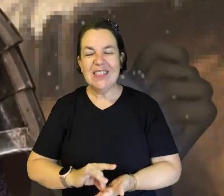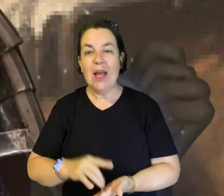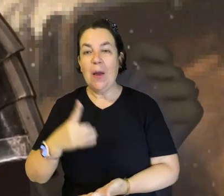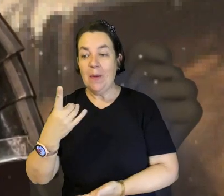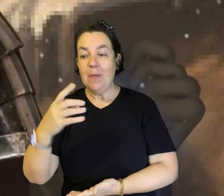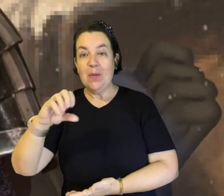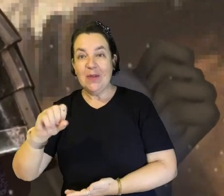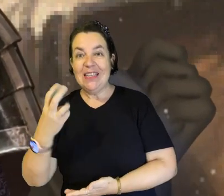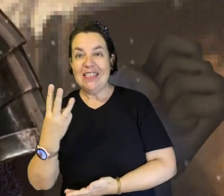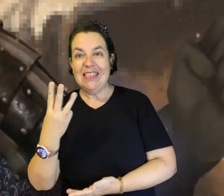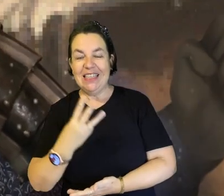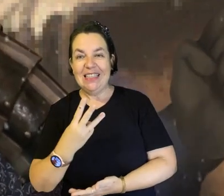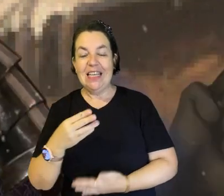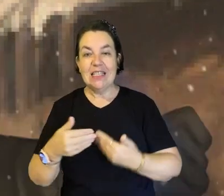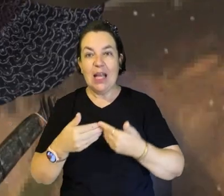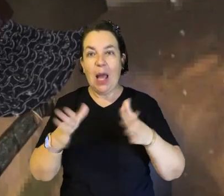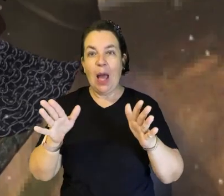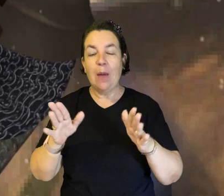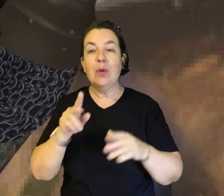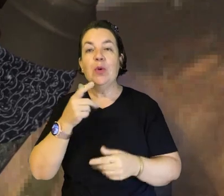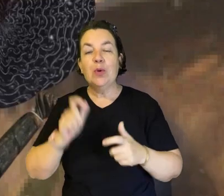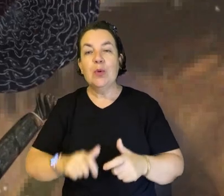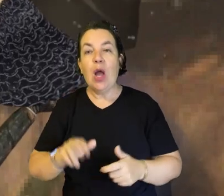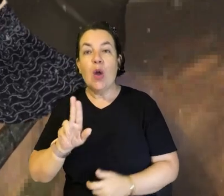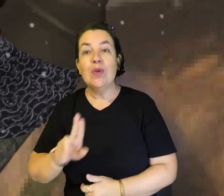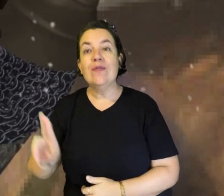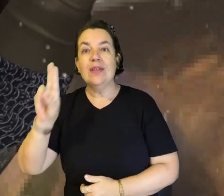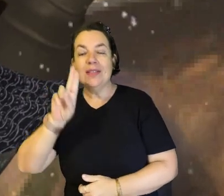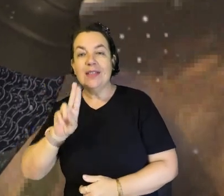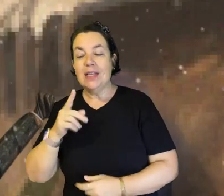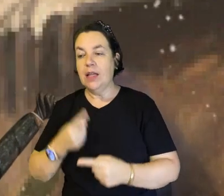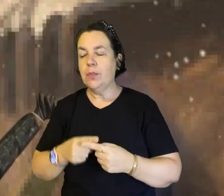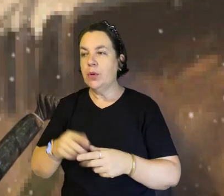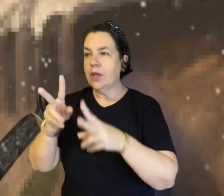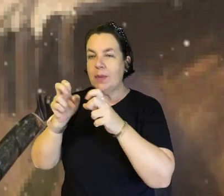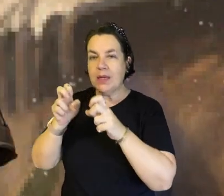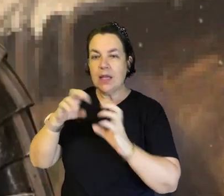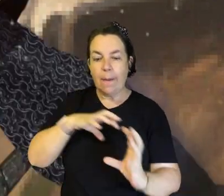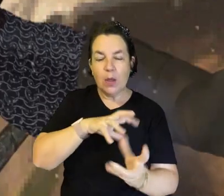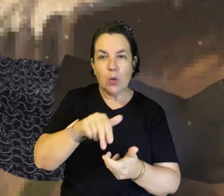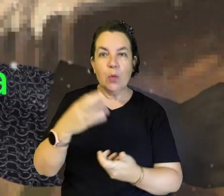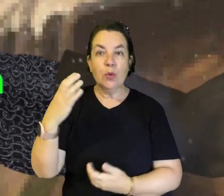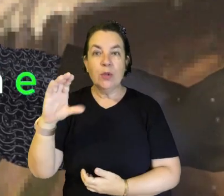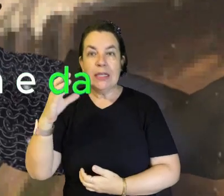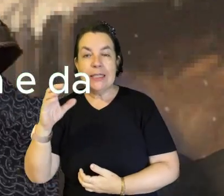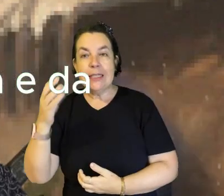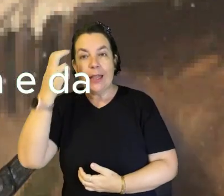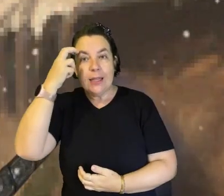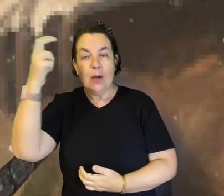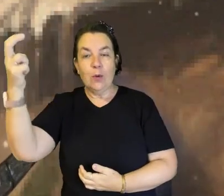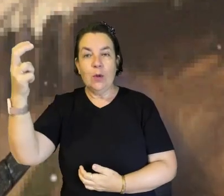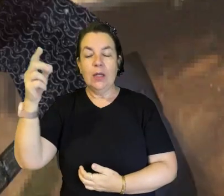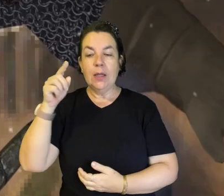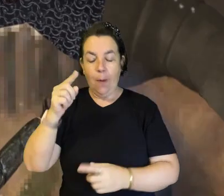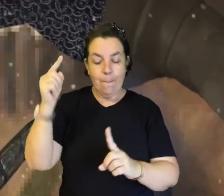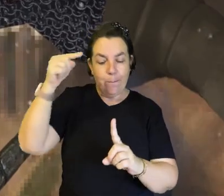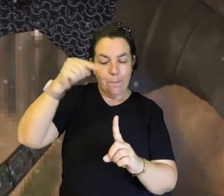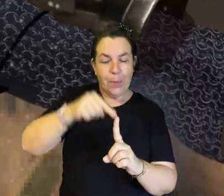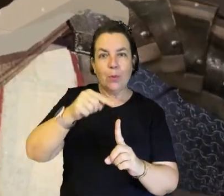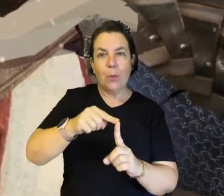Em 1933, abre uma academia universitária porque percebe que o mundo da ciência e da cultura é um